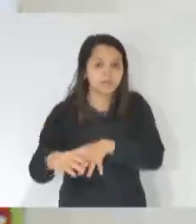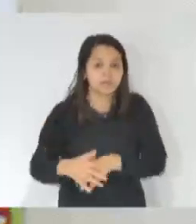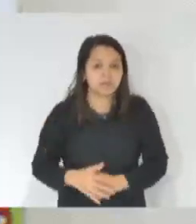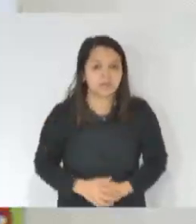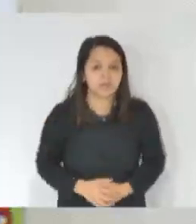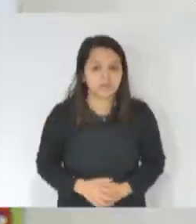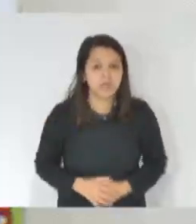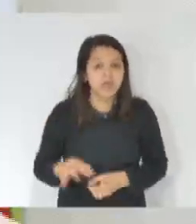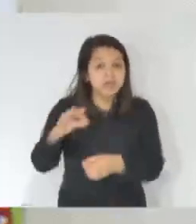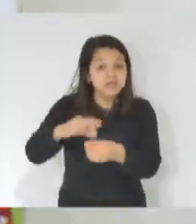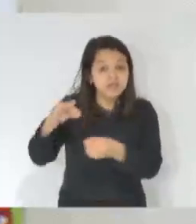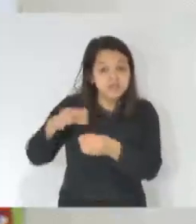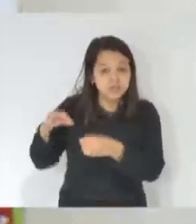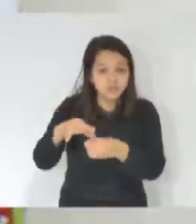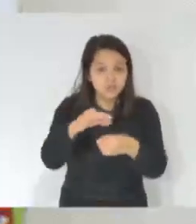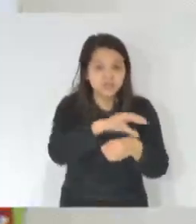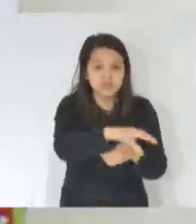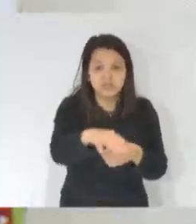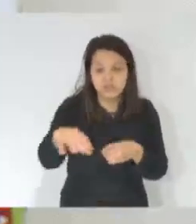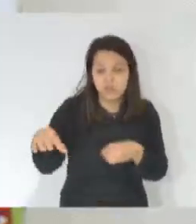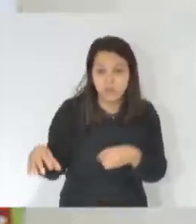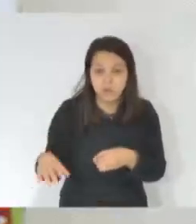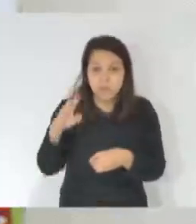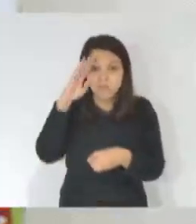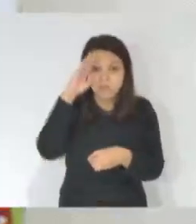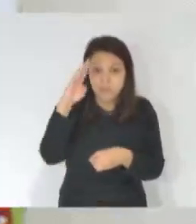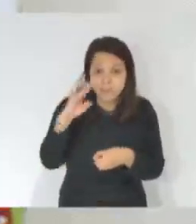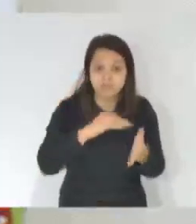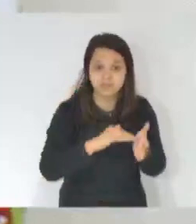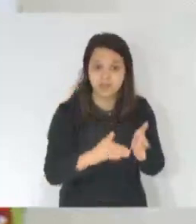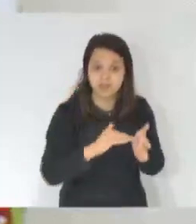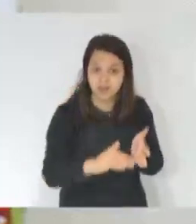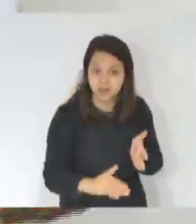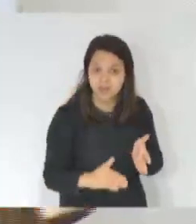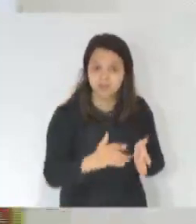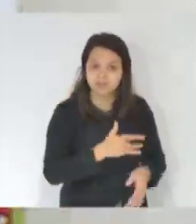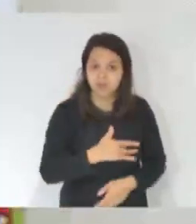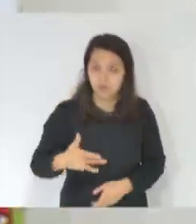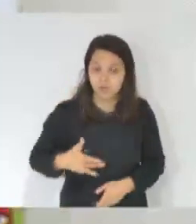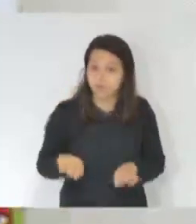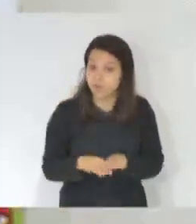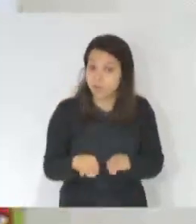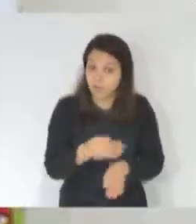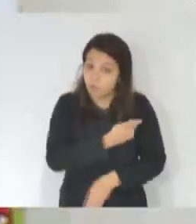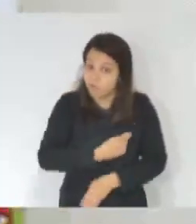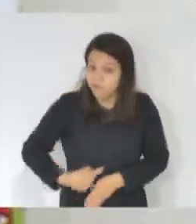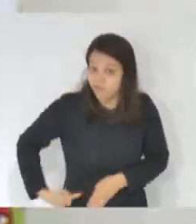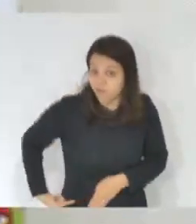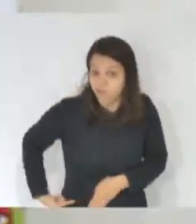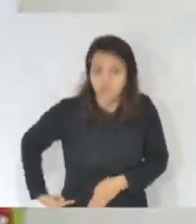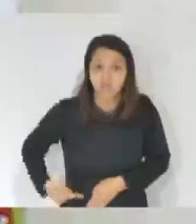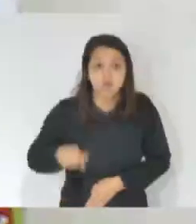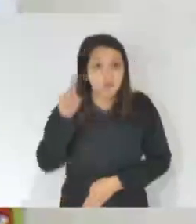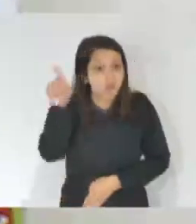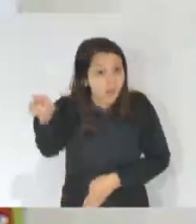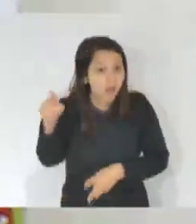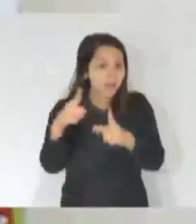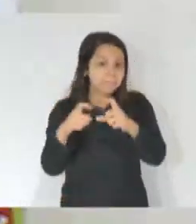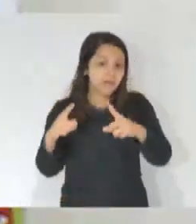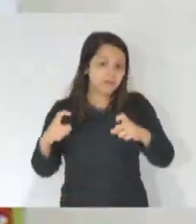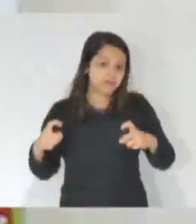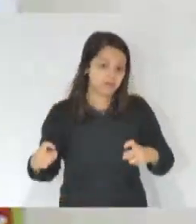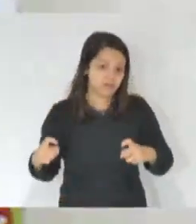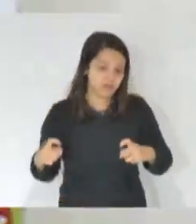das instituições, principalmente da Secretaria de Saúde e do próprio governo, em Brasília, para